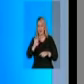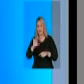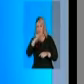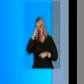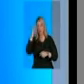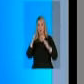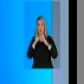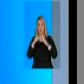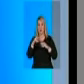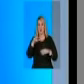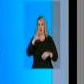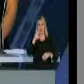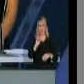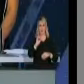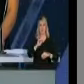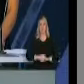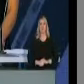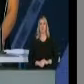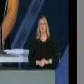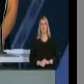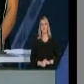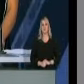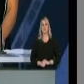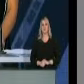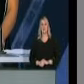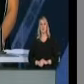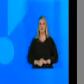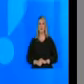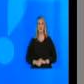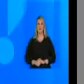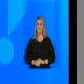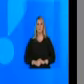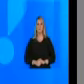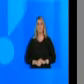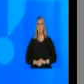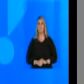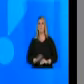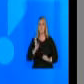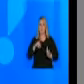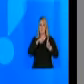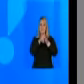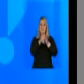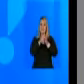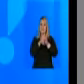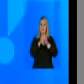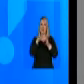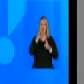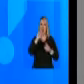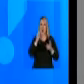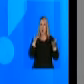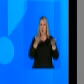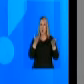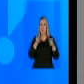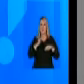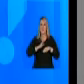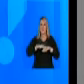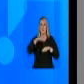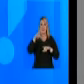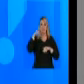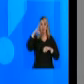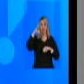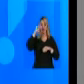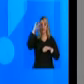uma que mora no Rio. Fábio Barreto tem mais 15 segundos. É dado de pesquisa. O Rio hoje tem mais radares,